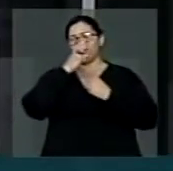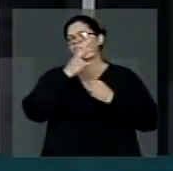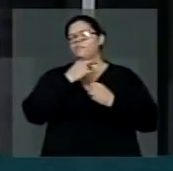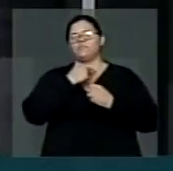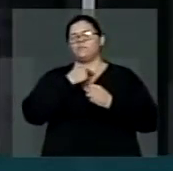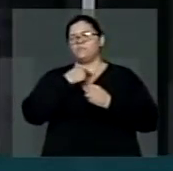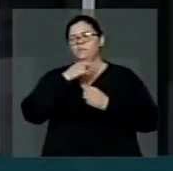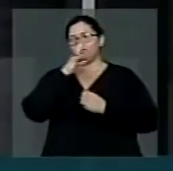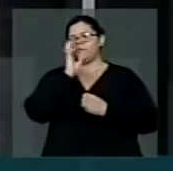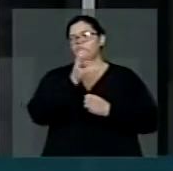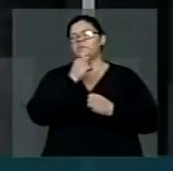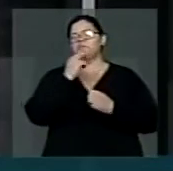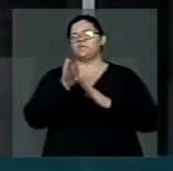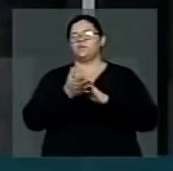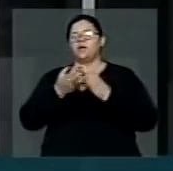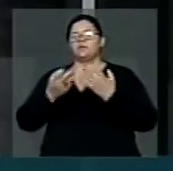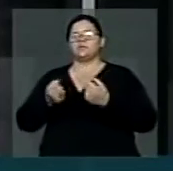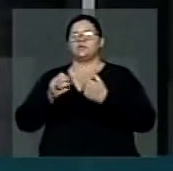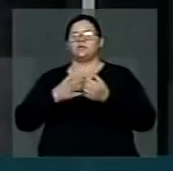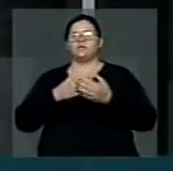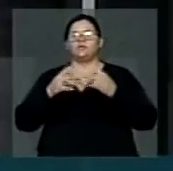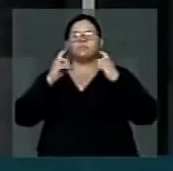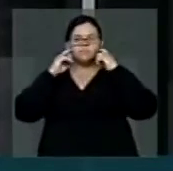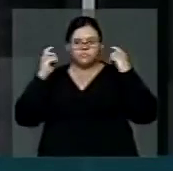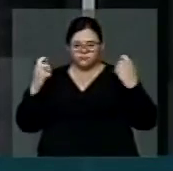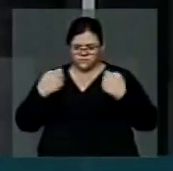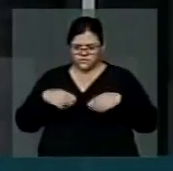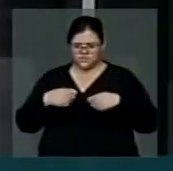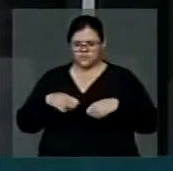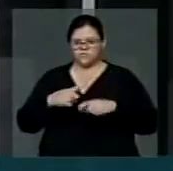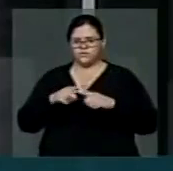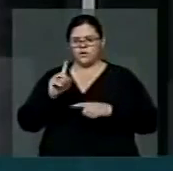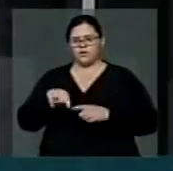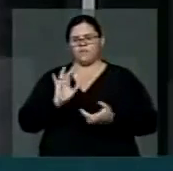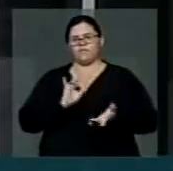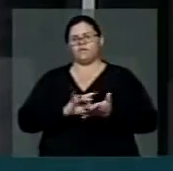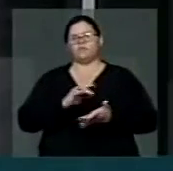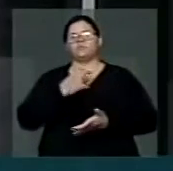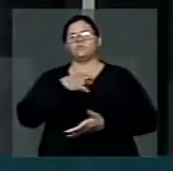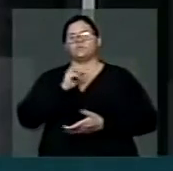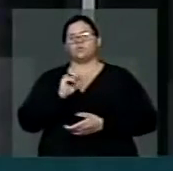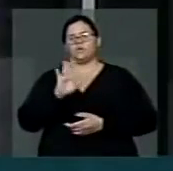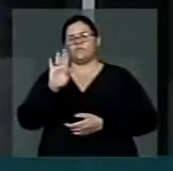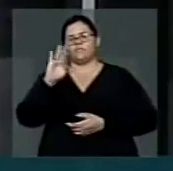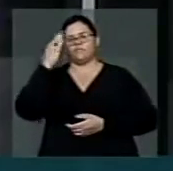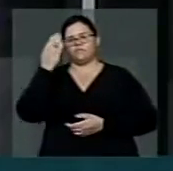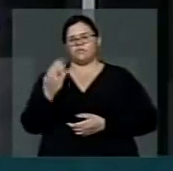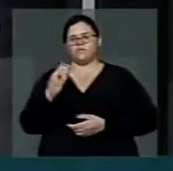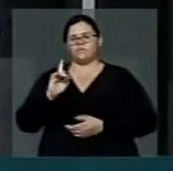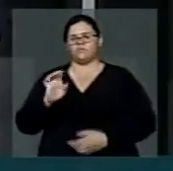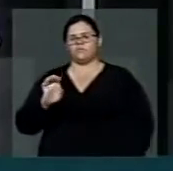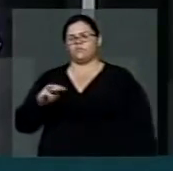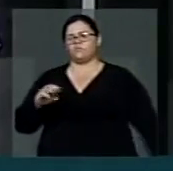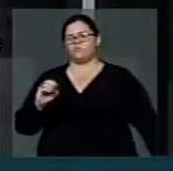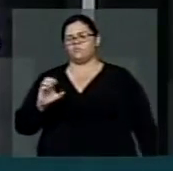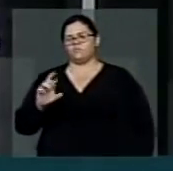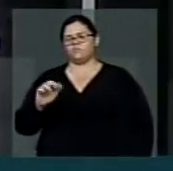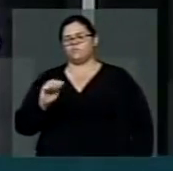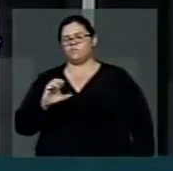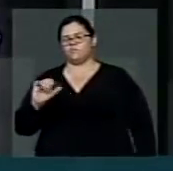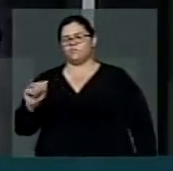e predatória e por isso mesmo falsa democracia direta, corporativista e